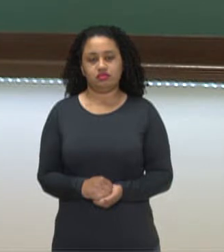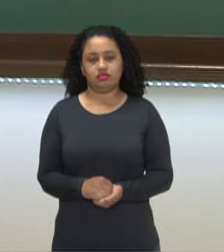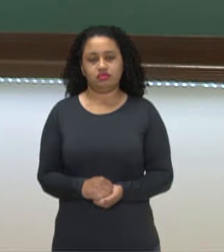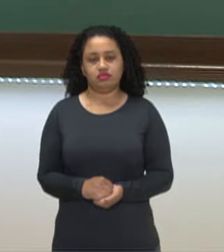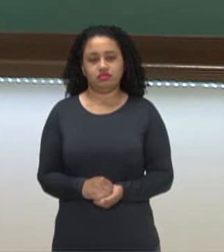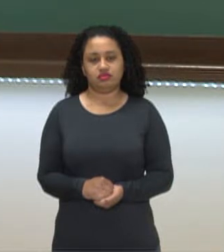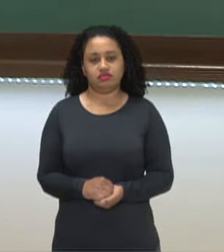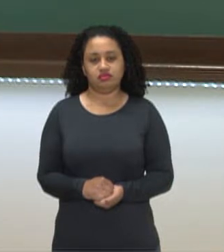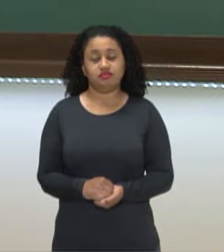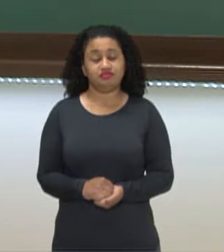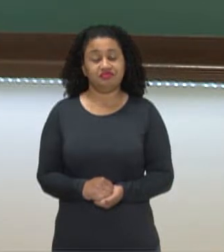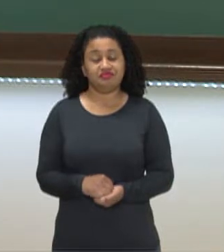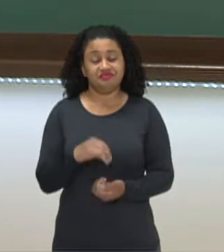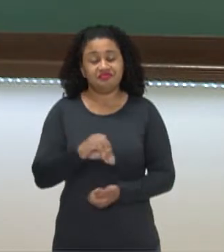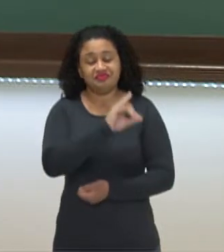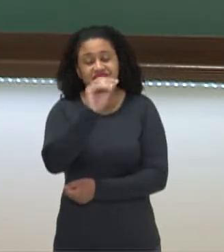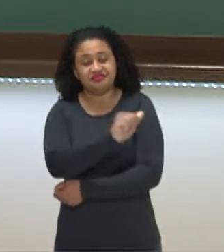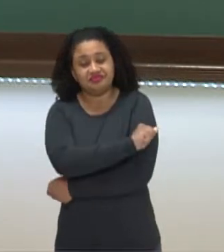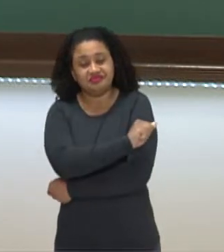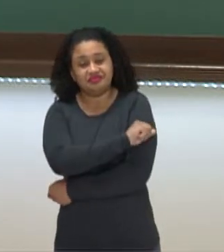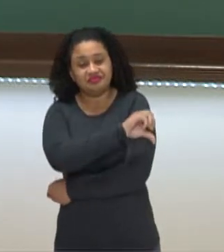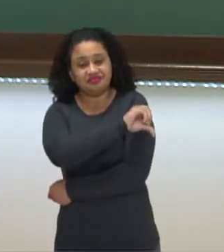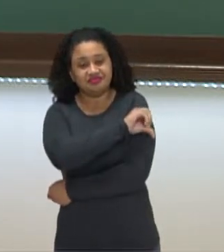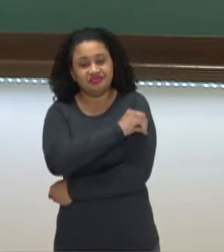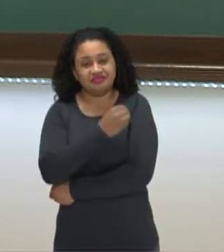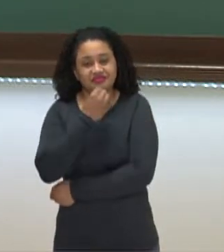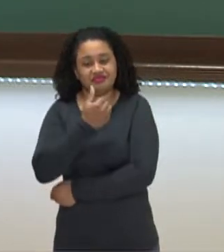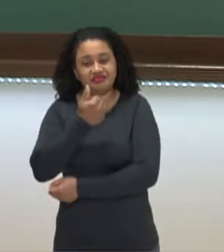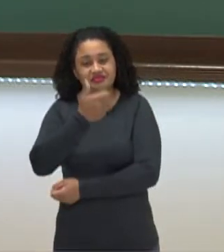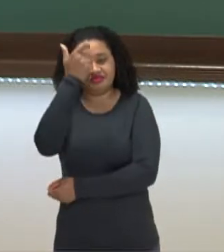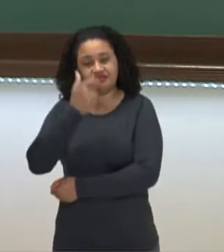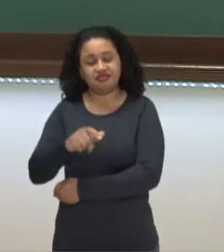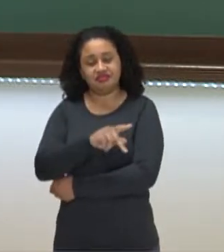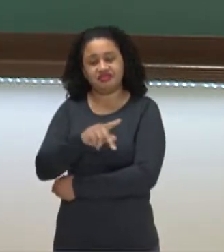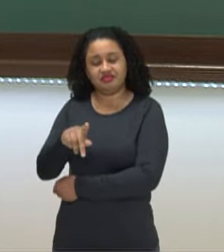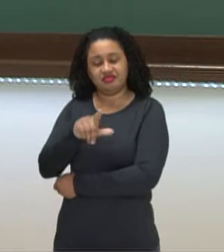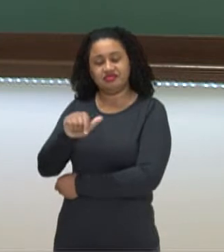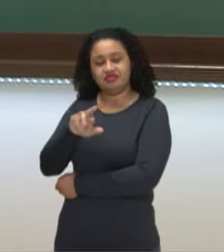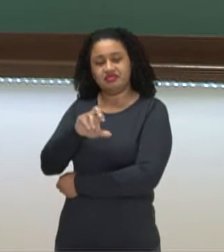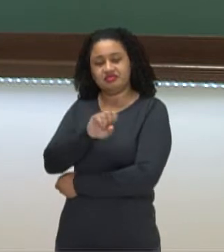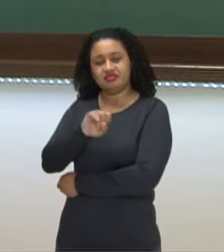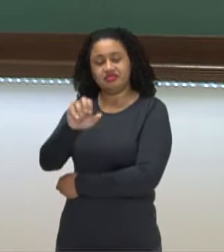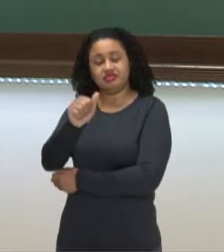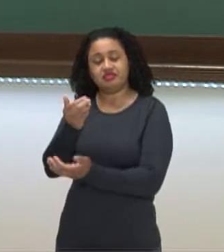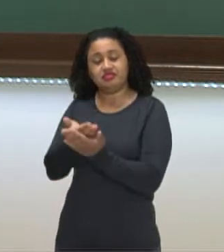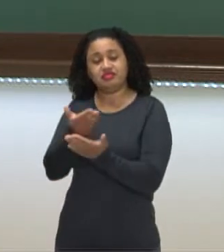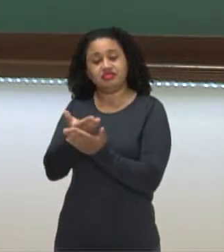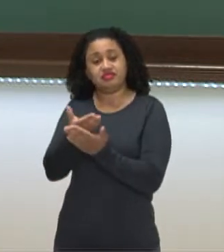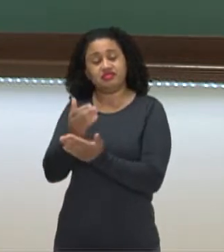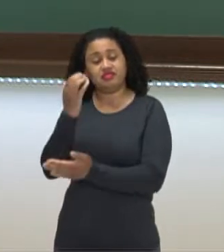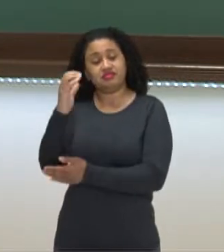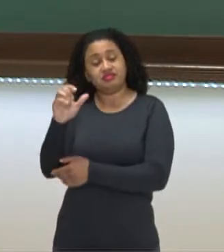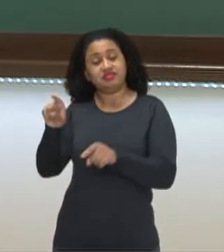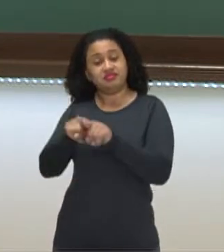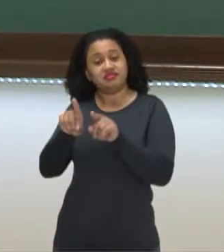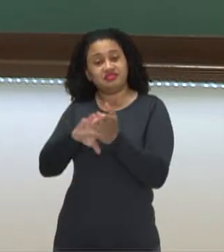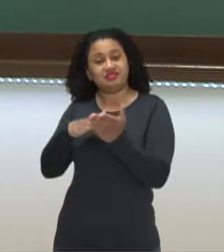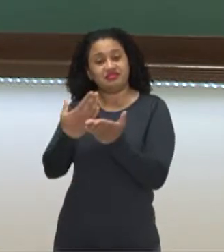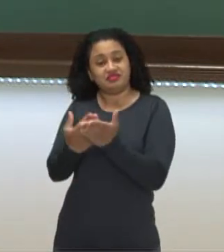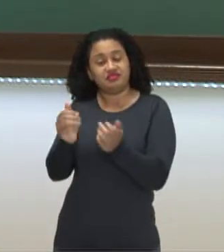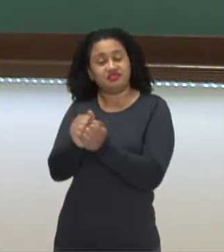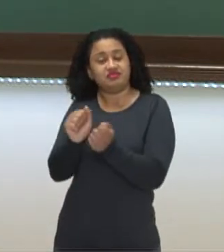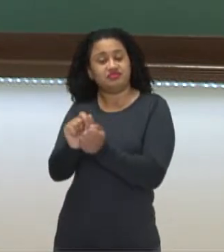Olá, estudantes do nono ano, tudo bem? Professora Larissa, aula de ciências, nossa intérprete é a